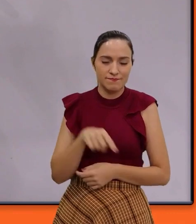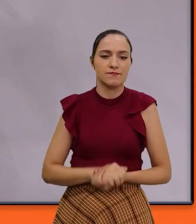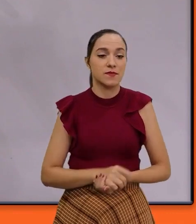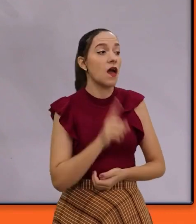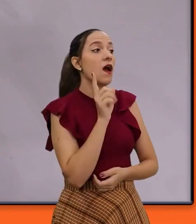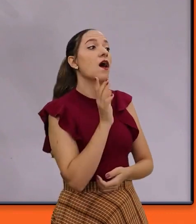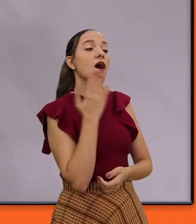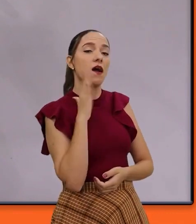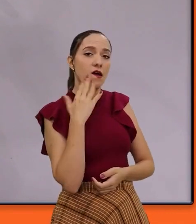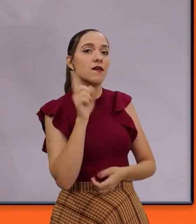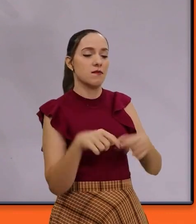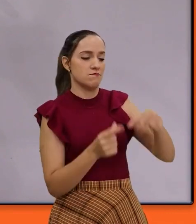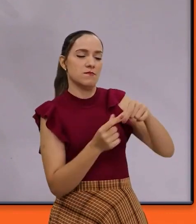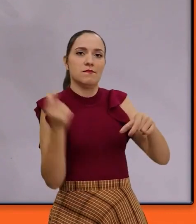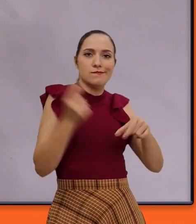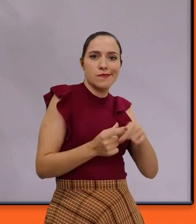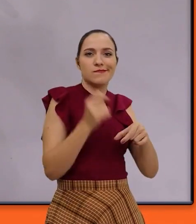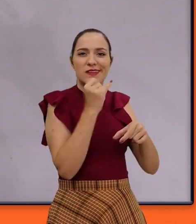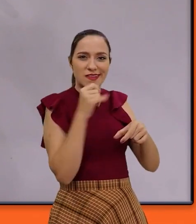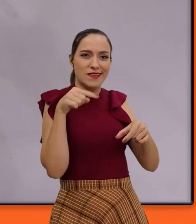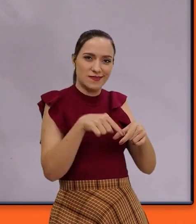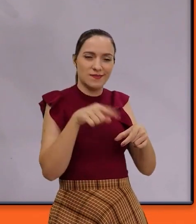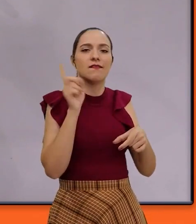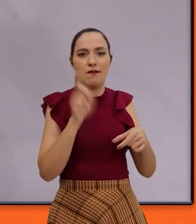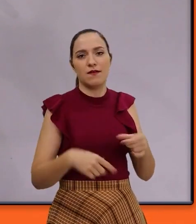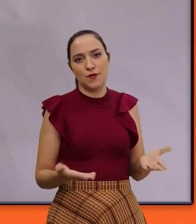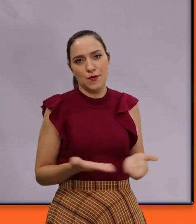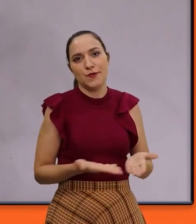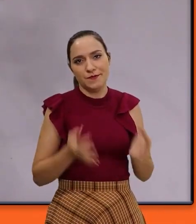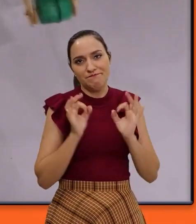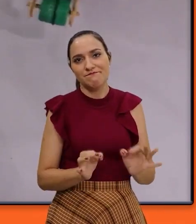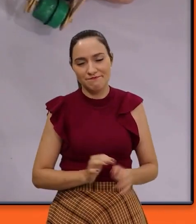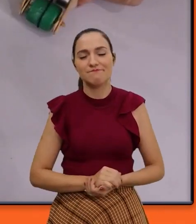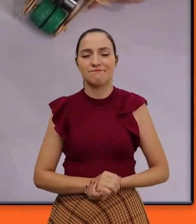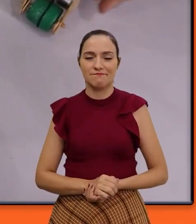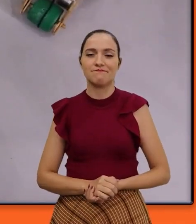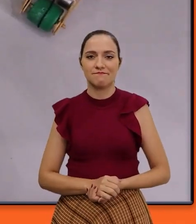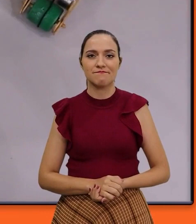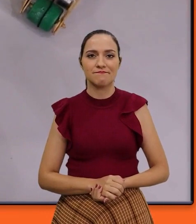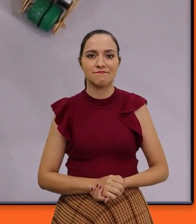Que é o suporte da bateria. Que é o suporte da bateria. É essa parte aqui que nós vamos fazer agora, certo?